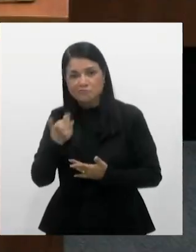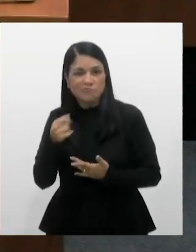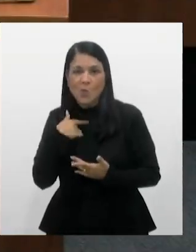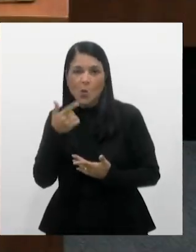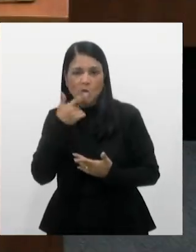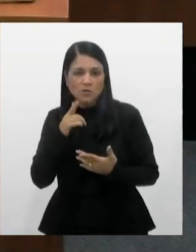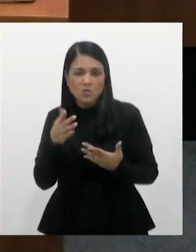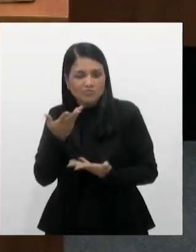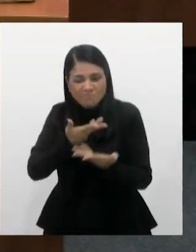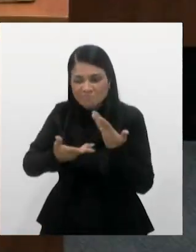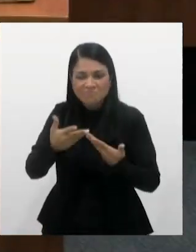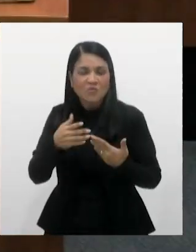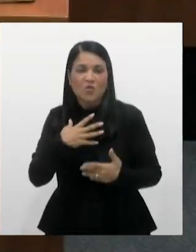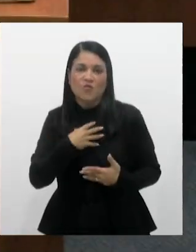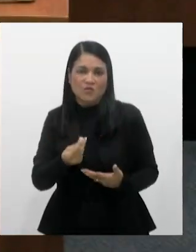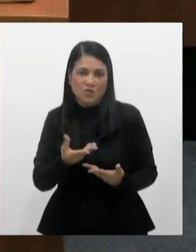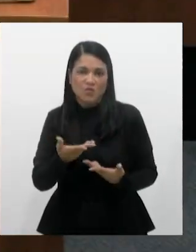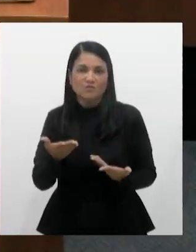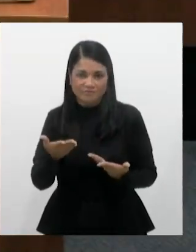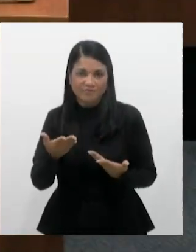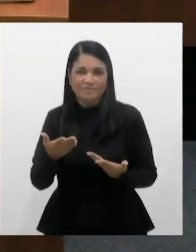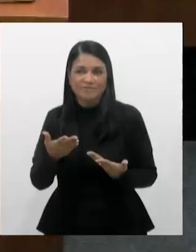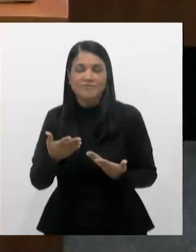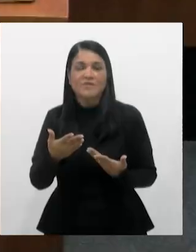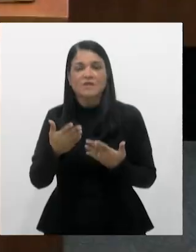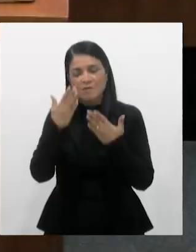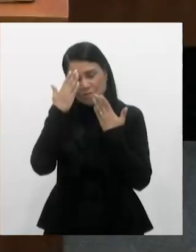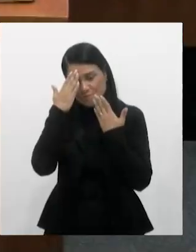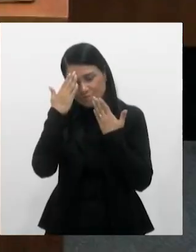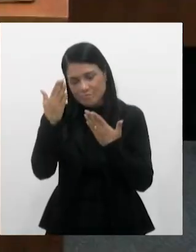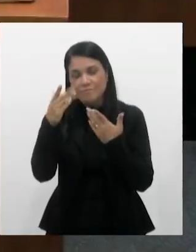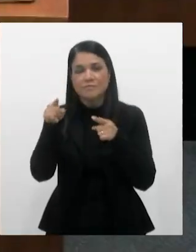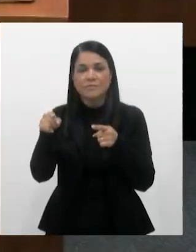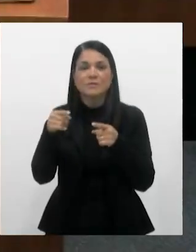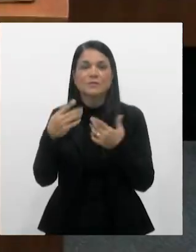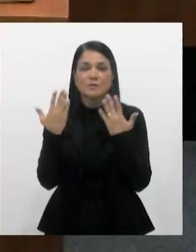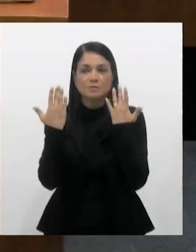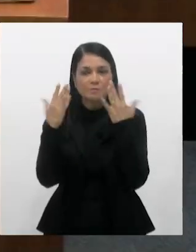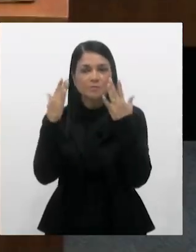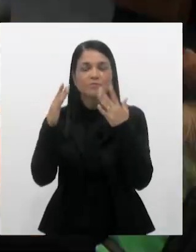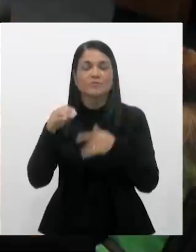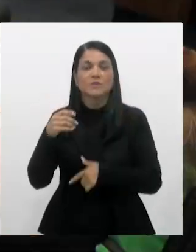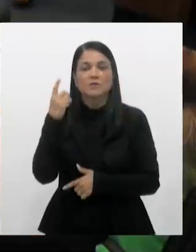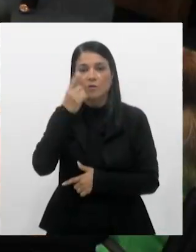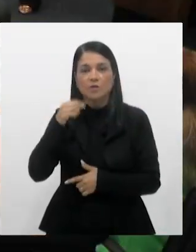vínculo. Então, eu parabenizo aí o Yuri por isso e todos dessa casa que aprovaram junto comigo.